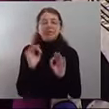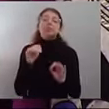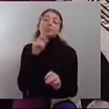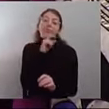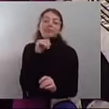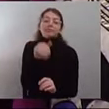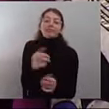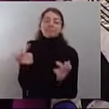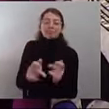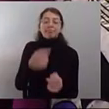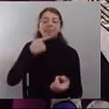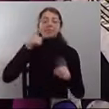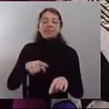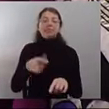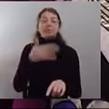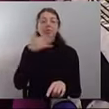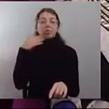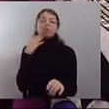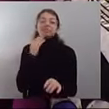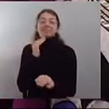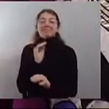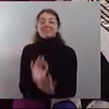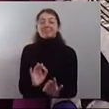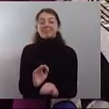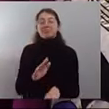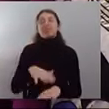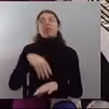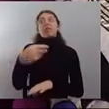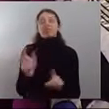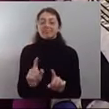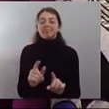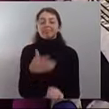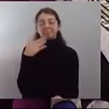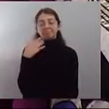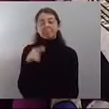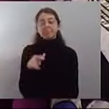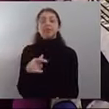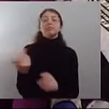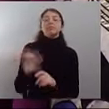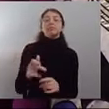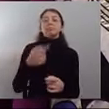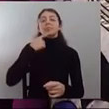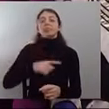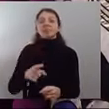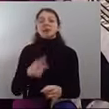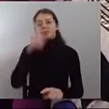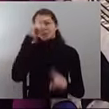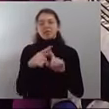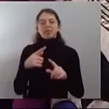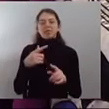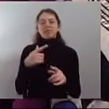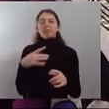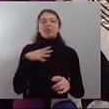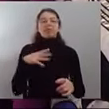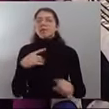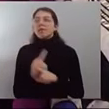sentir mais cedo do que tarde. E quando dizemos que estes fenómenos se vão repetir, não o dizemos numa lógica de provocar o pânico, ou de lançar